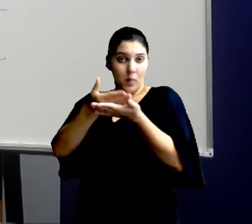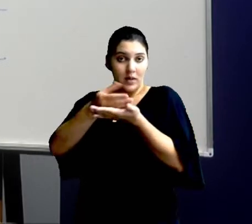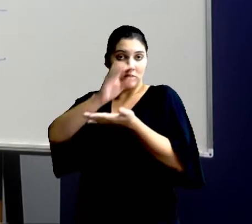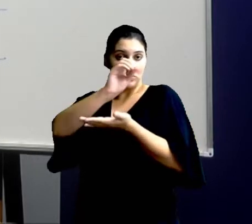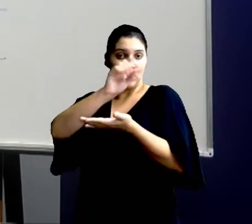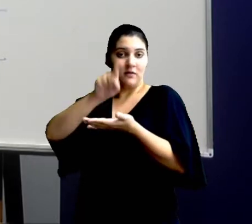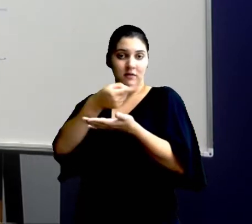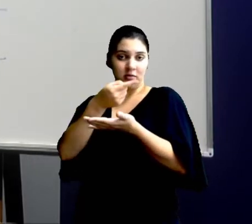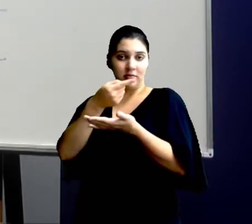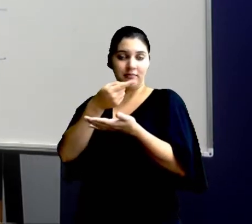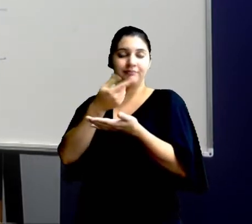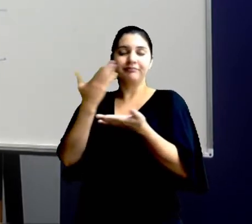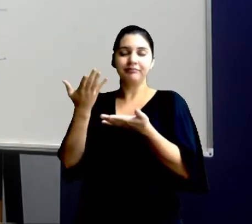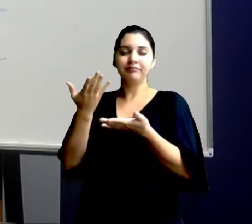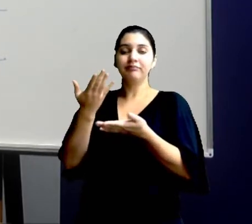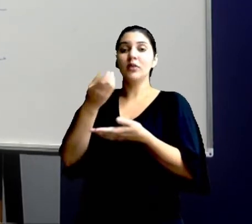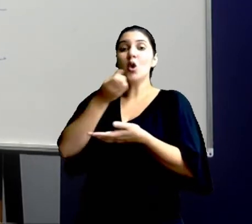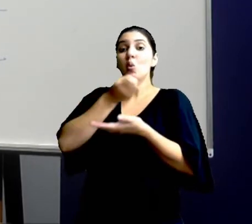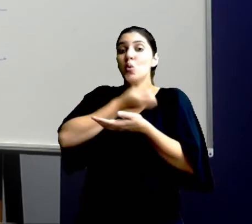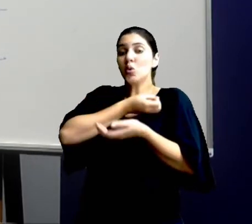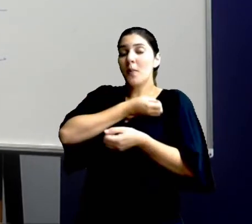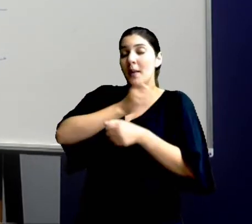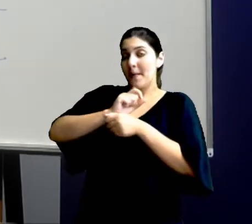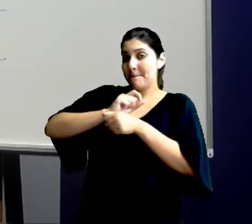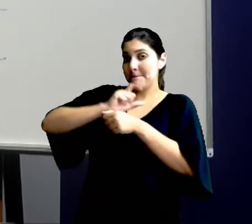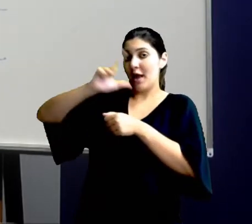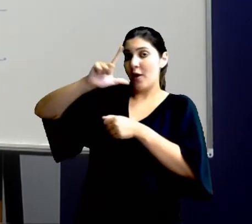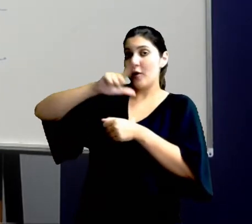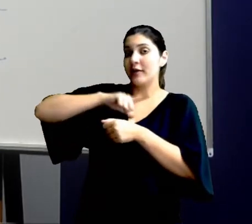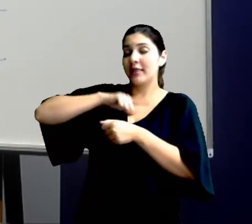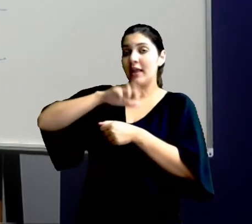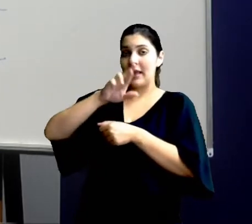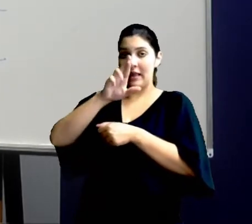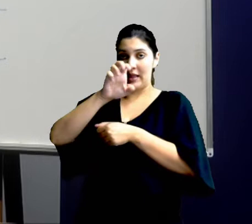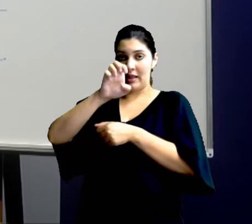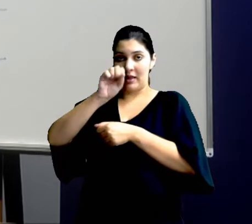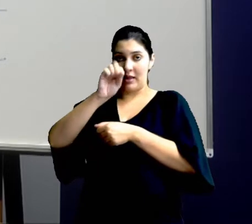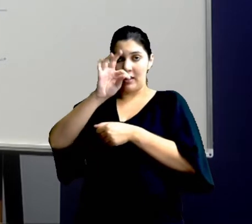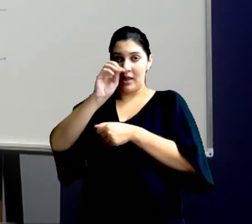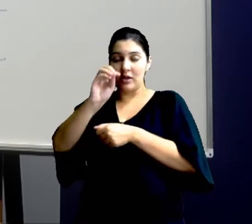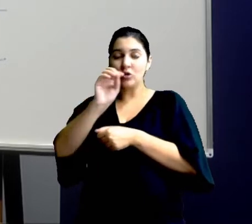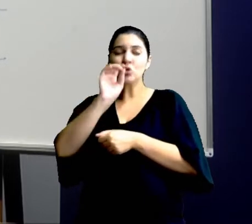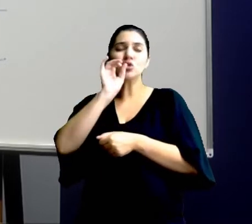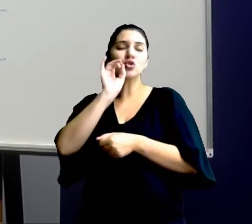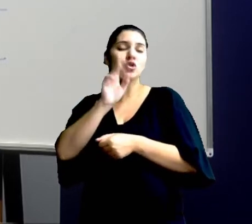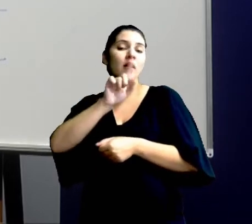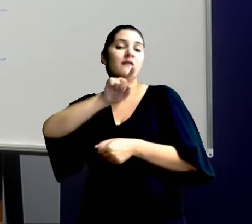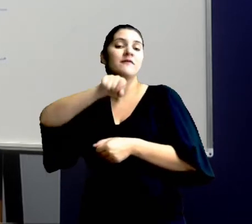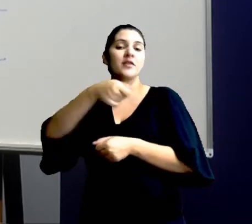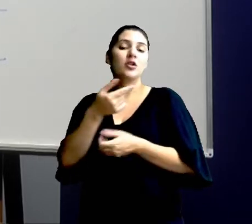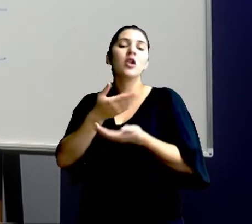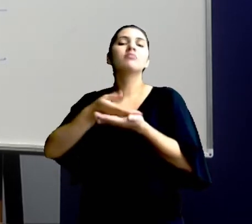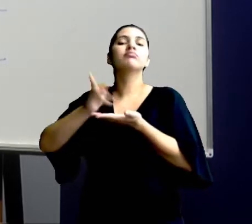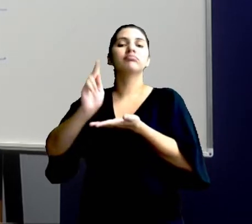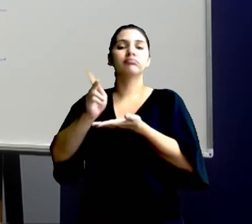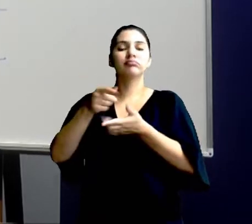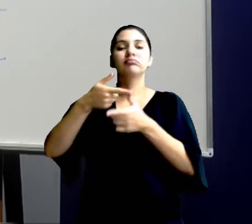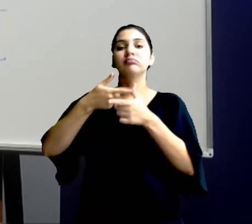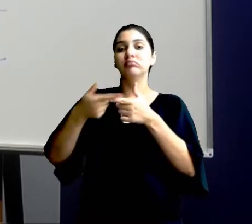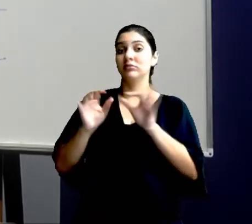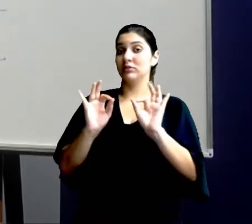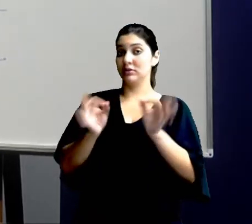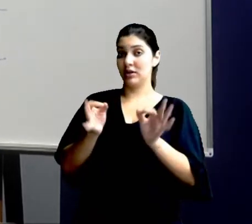o resto? Só coloca a vírgula e acrescenta 0 para o número ficar maior e a gente continuar a divisão. Tá certo? Vamos lá, vamos para o